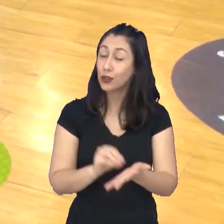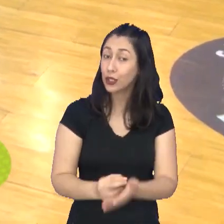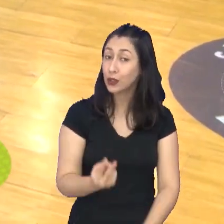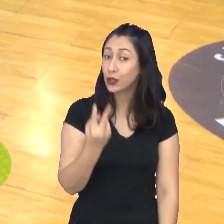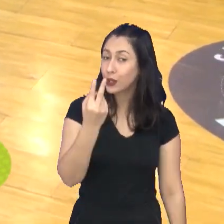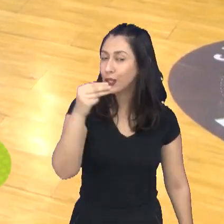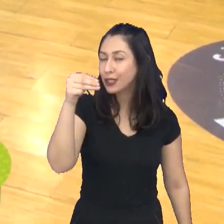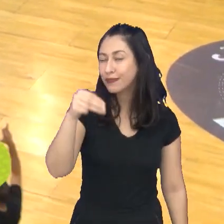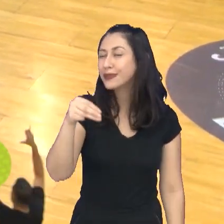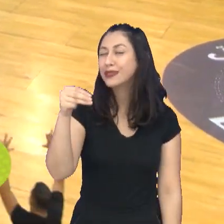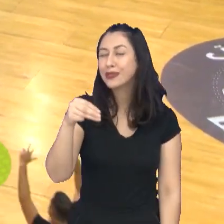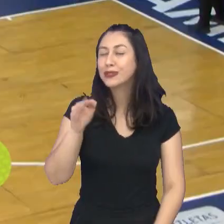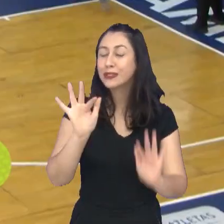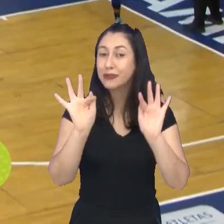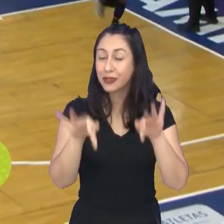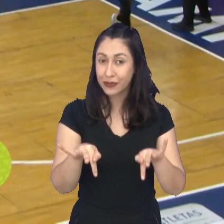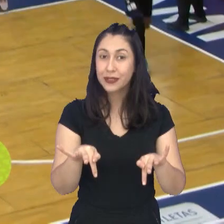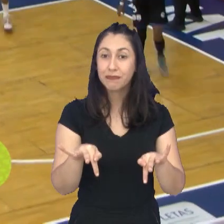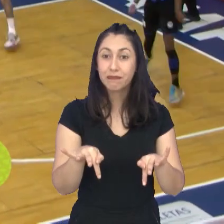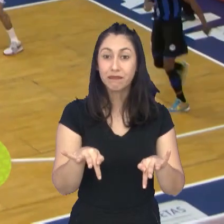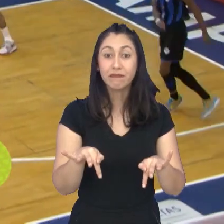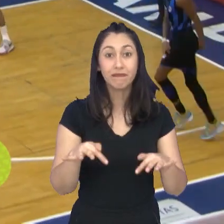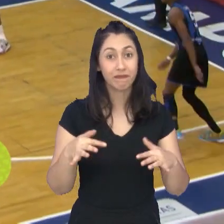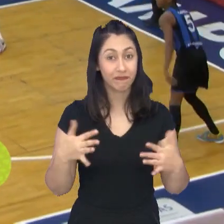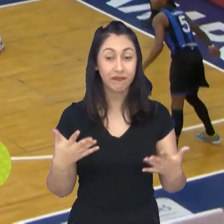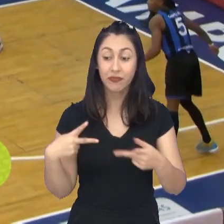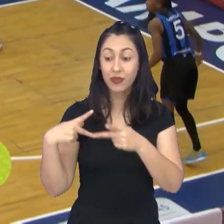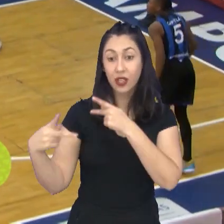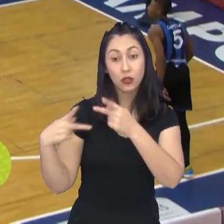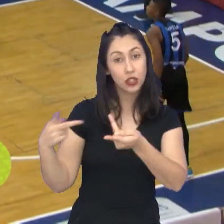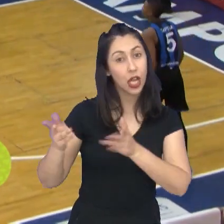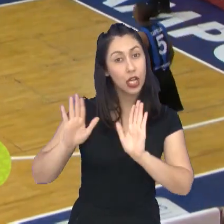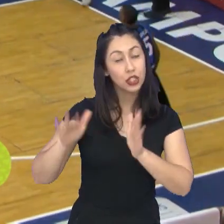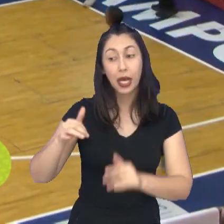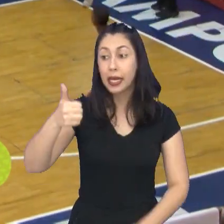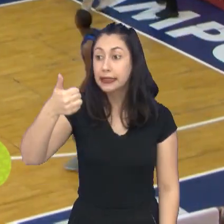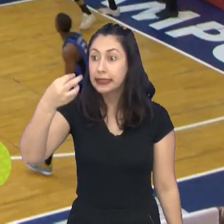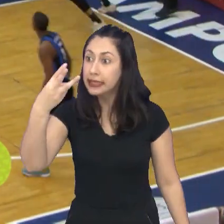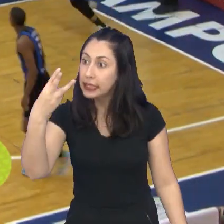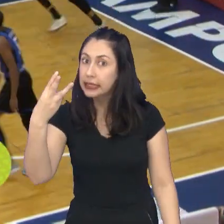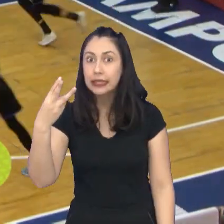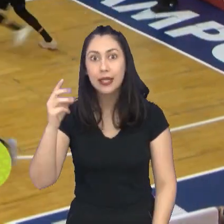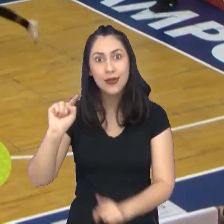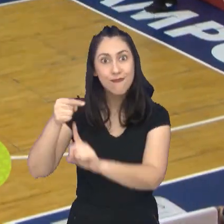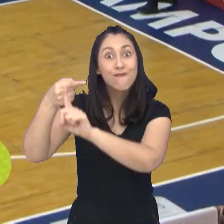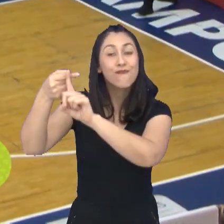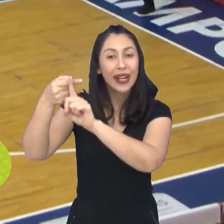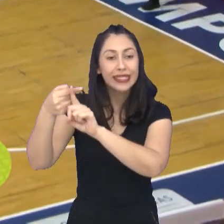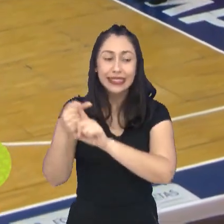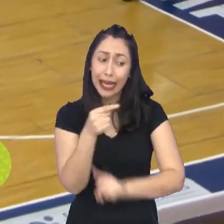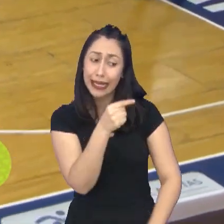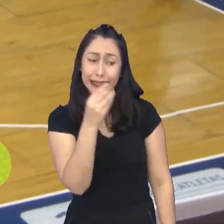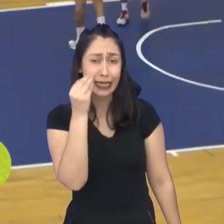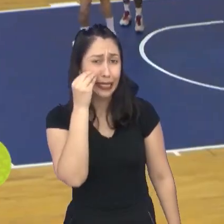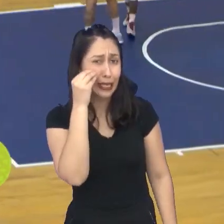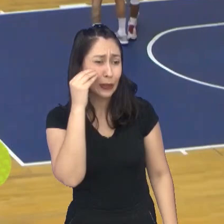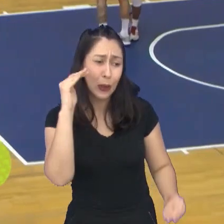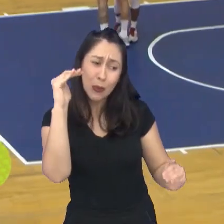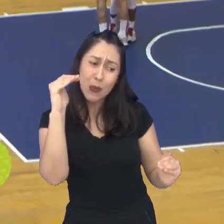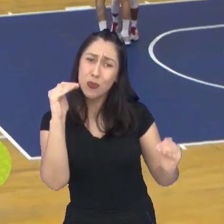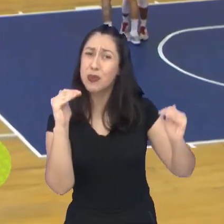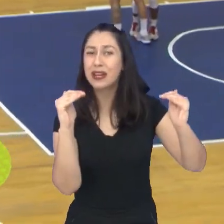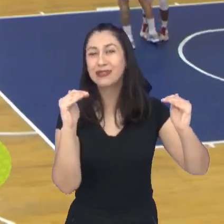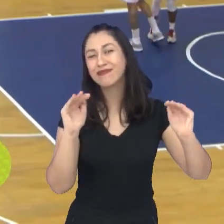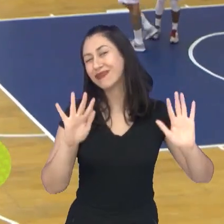meio para zerar o placar. O São José já tinha 13 de vantagem. O Pinheiros ainda tentou encostar no placar, mas